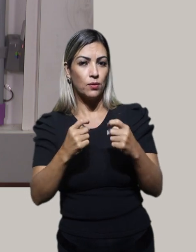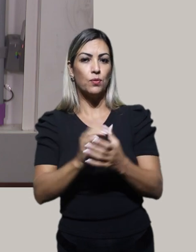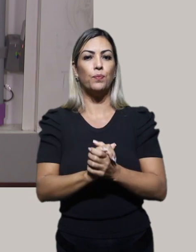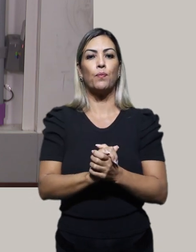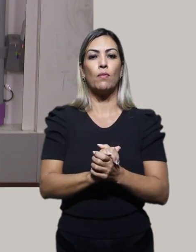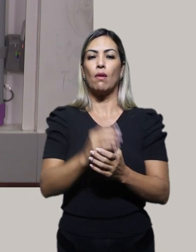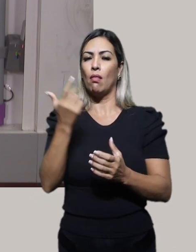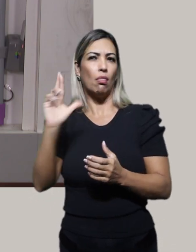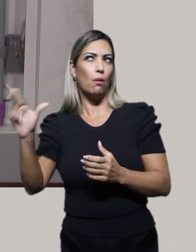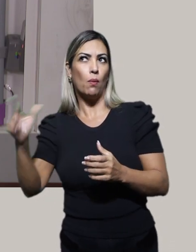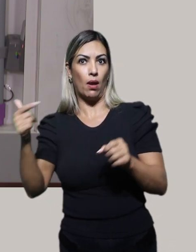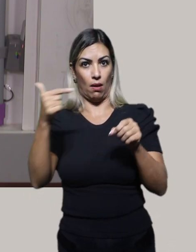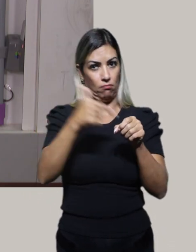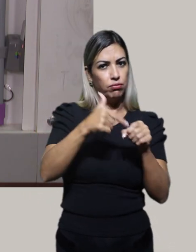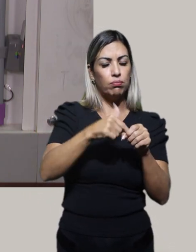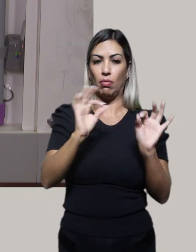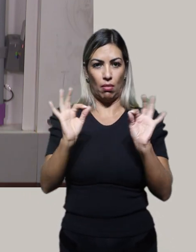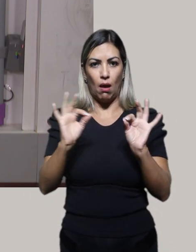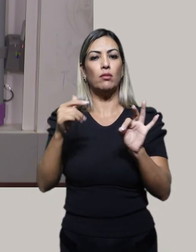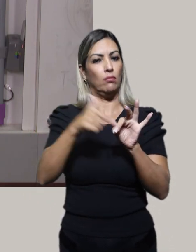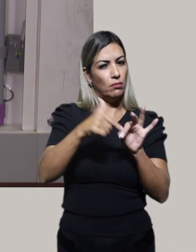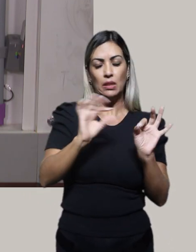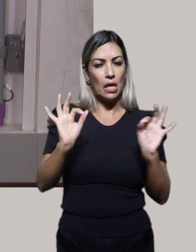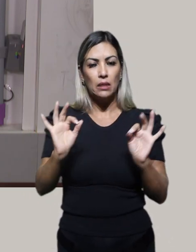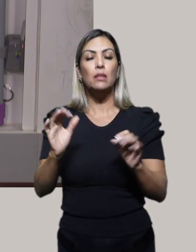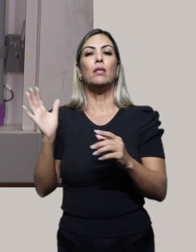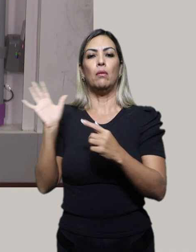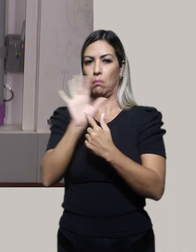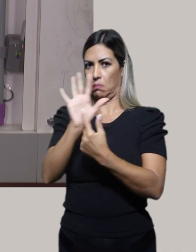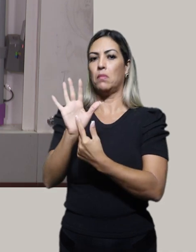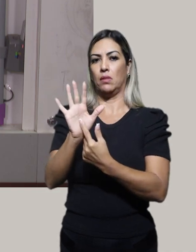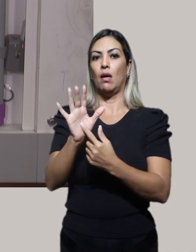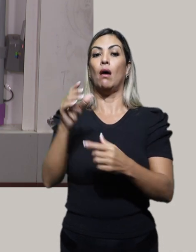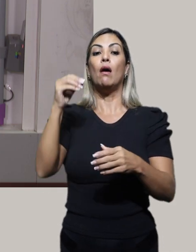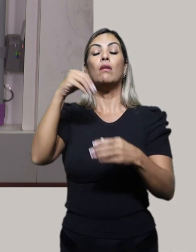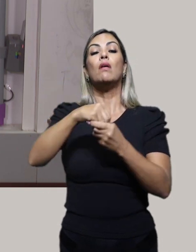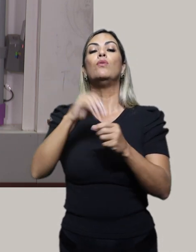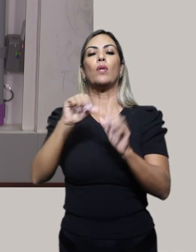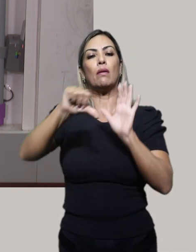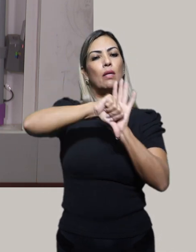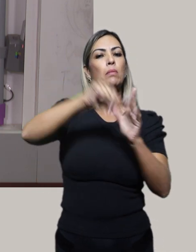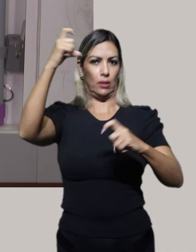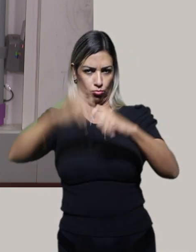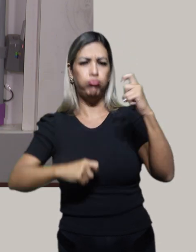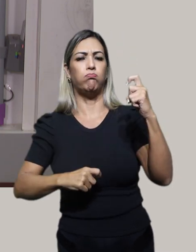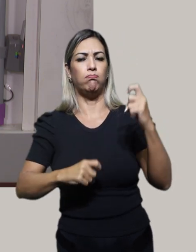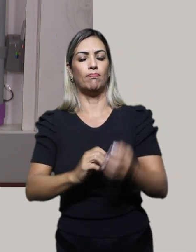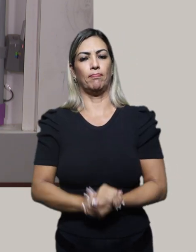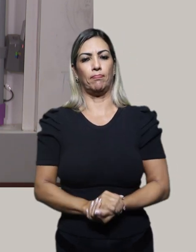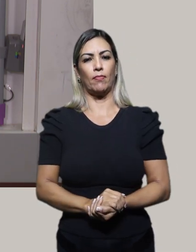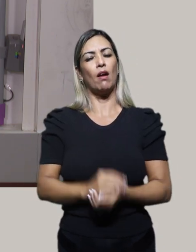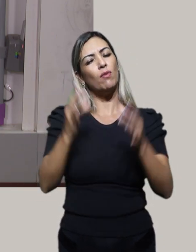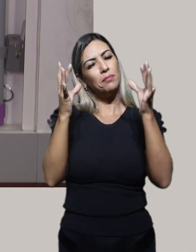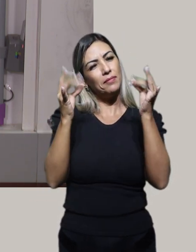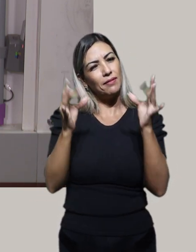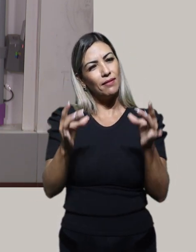conjunção carnal, eles podem se enquadrar aqui no estupro. E a gente vai destrinchar eles um pouquinho mais quando a